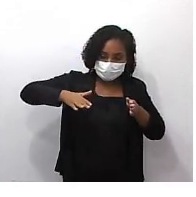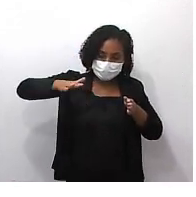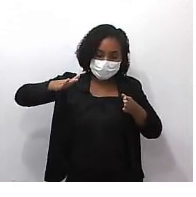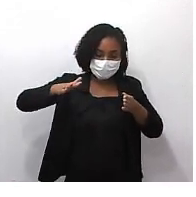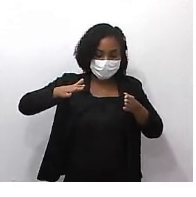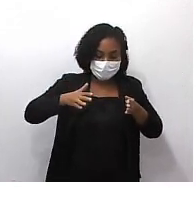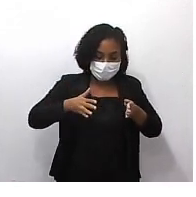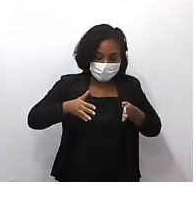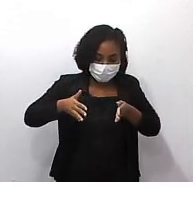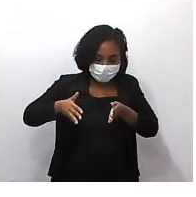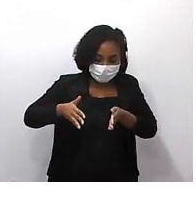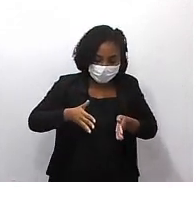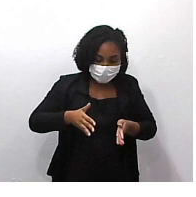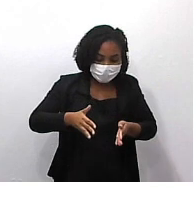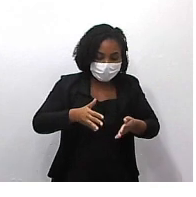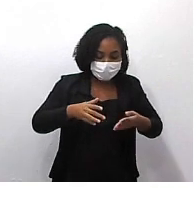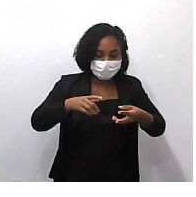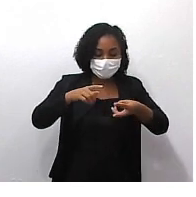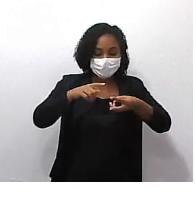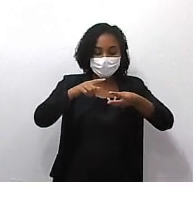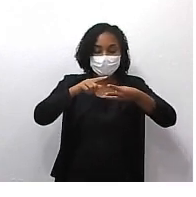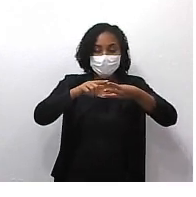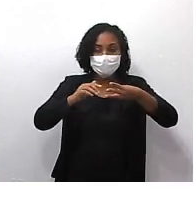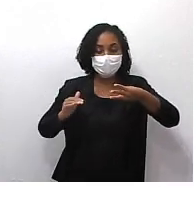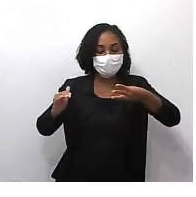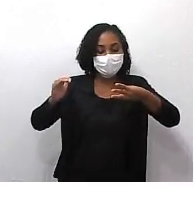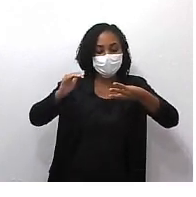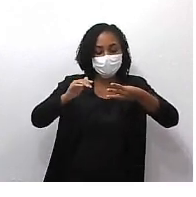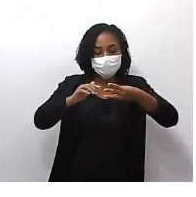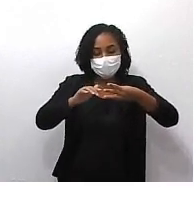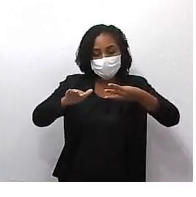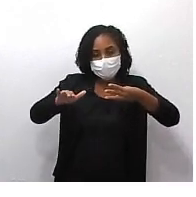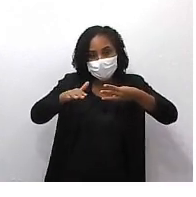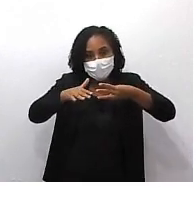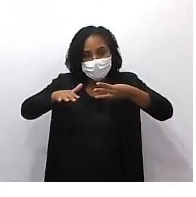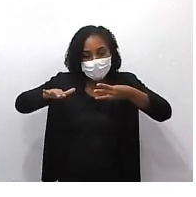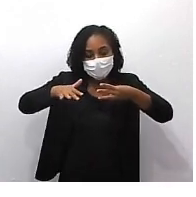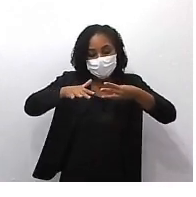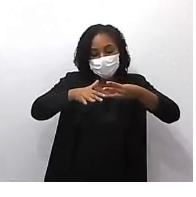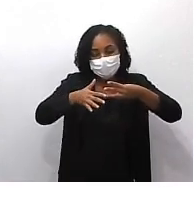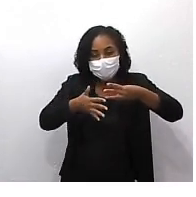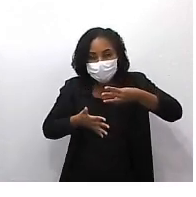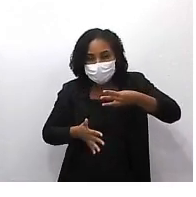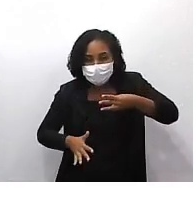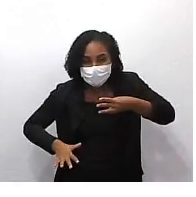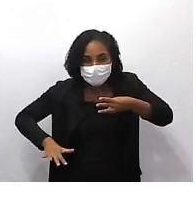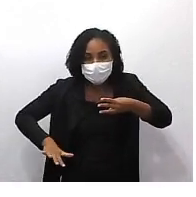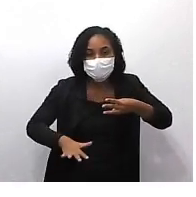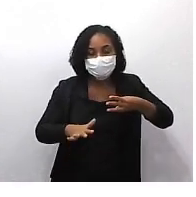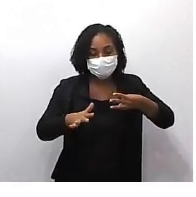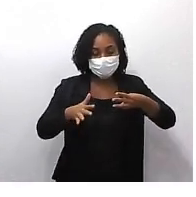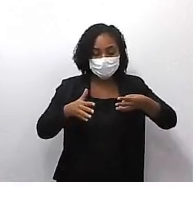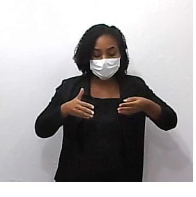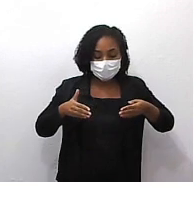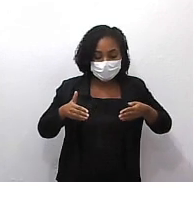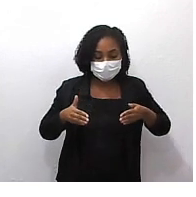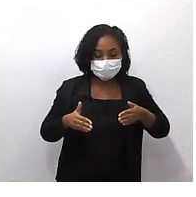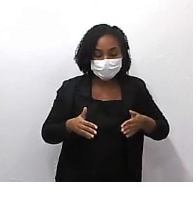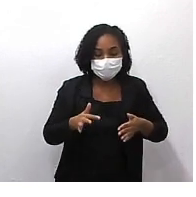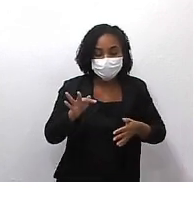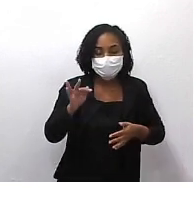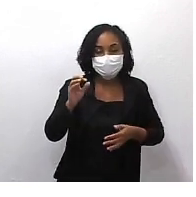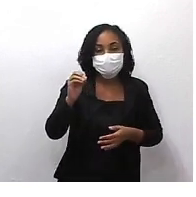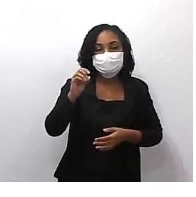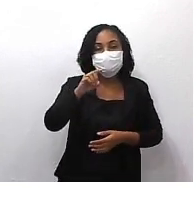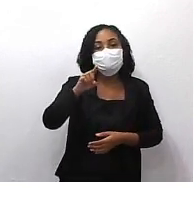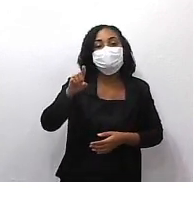baixo, tá? Esse rio ele vai desaguar numa foz. A foz é justamente onde o rio deságua, onde ele